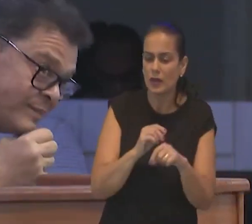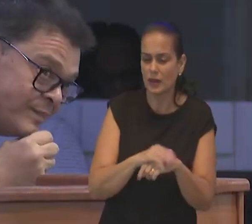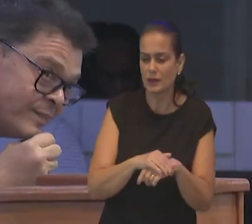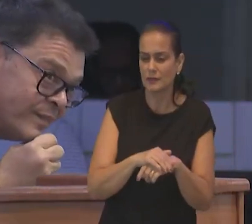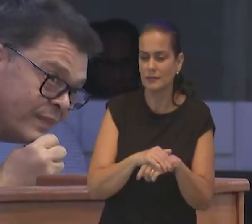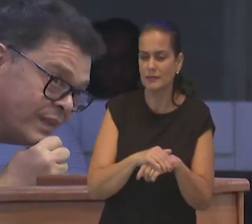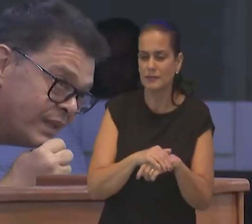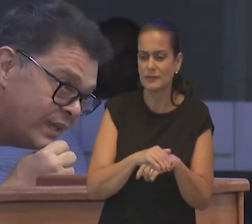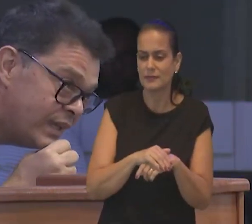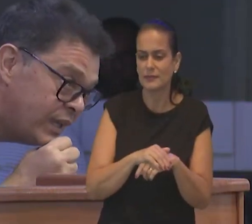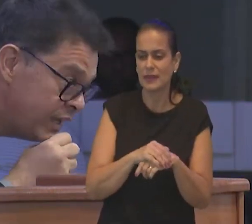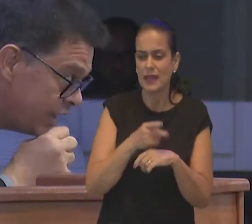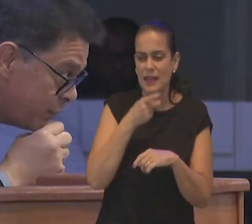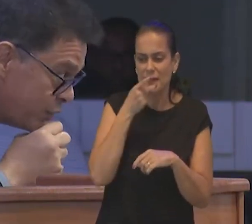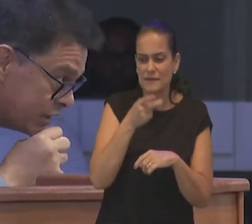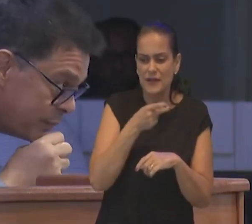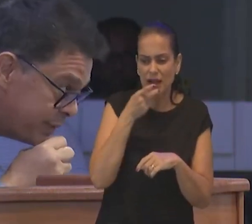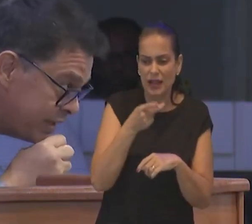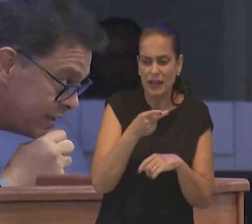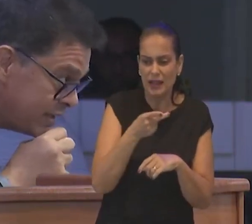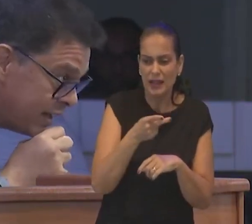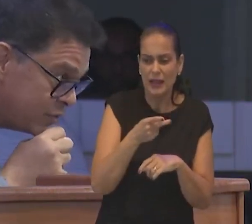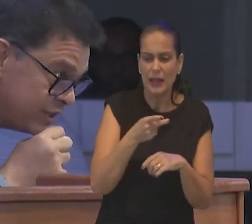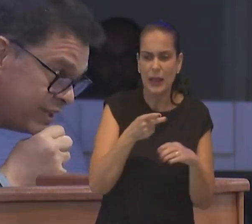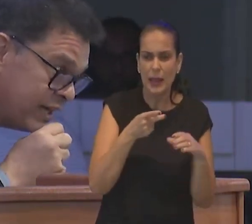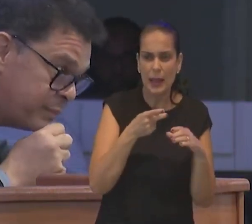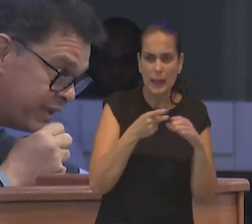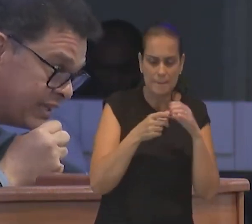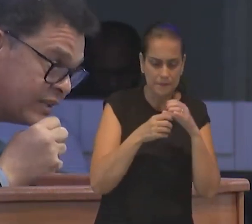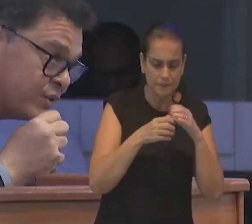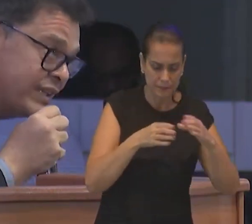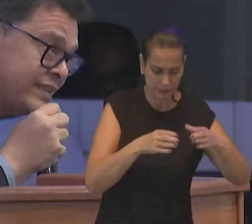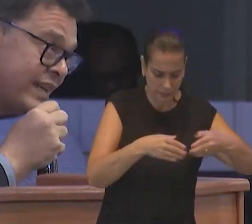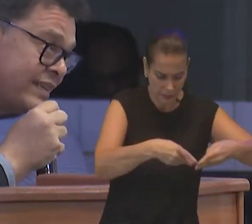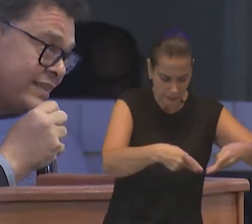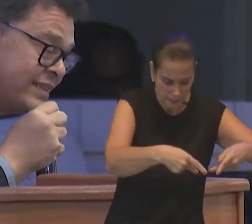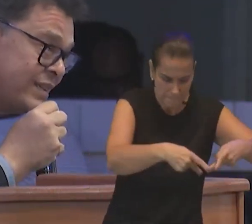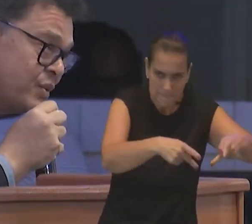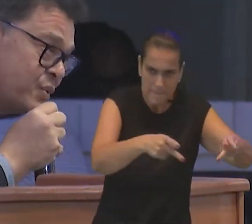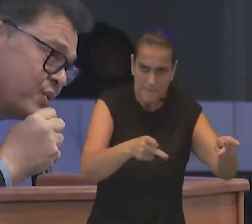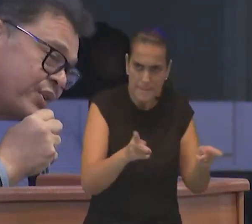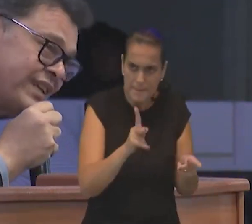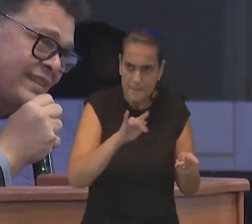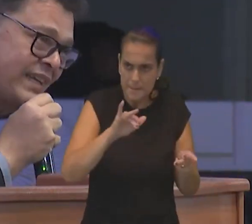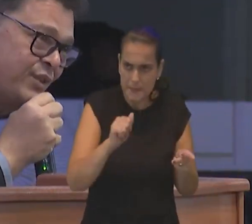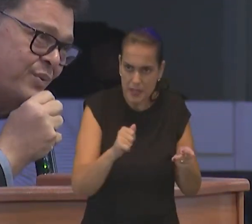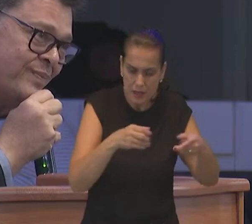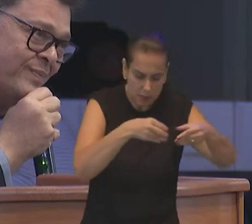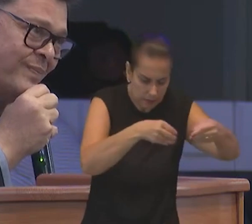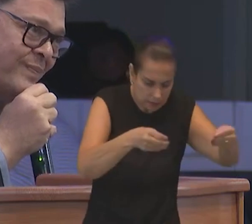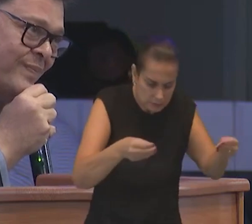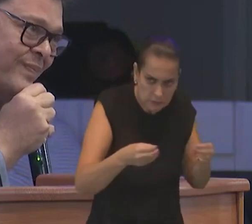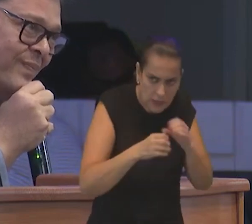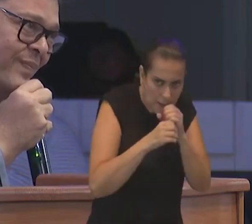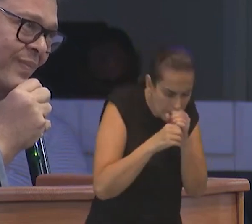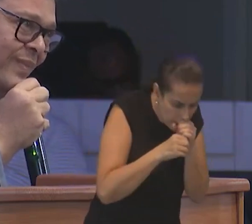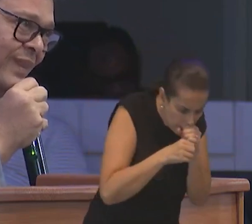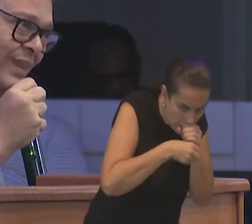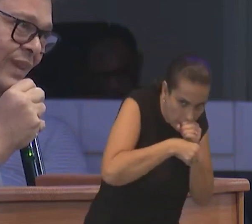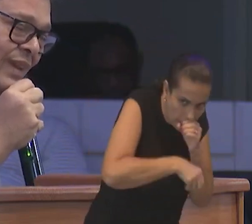pia. E a boca da pia, onde tinha a pia nas outras celas, o som ia saindo.